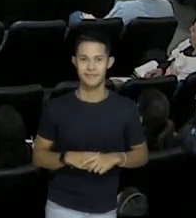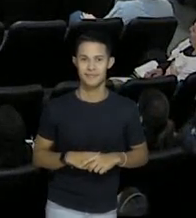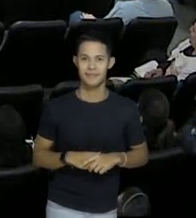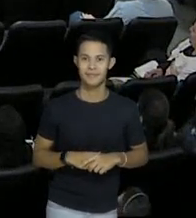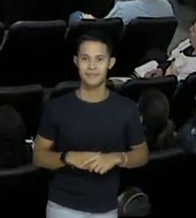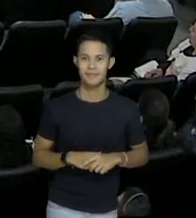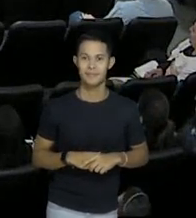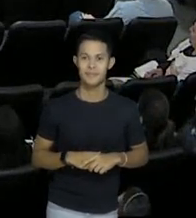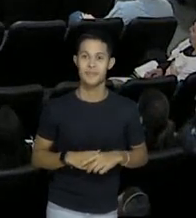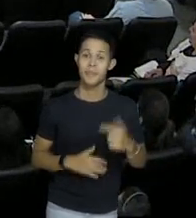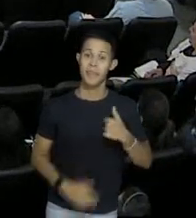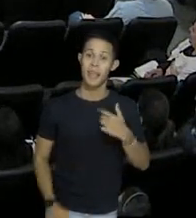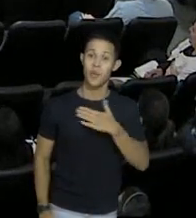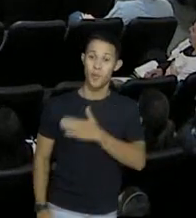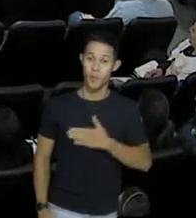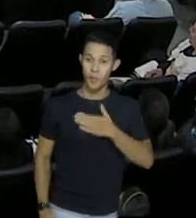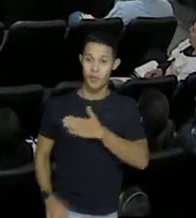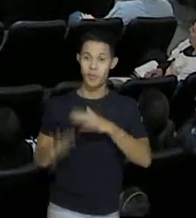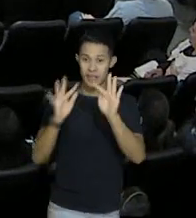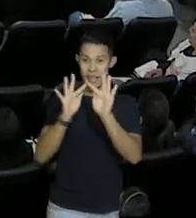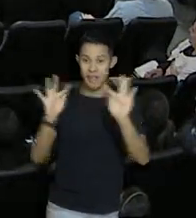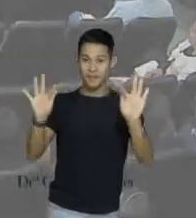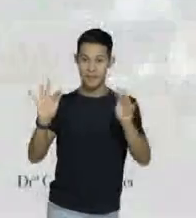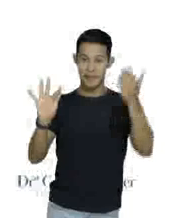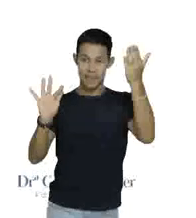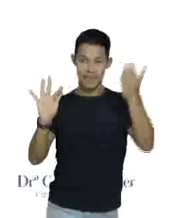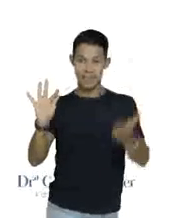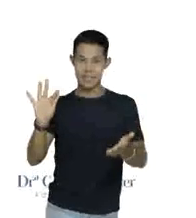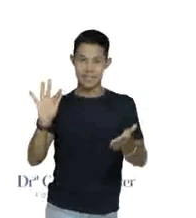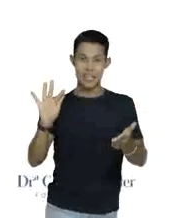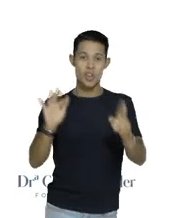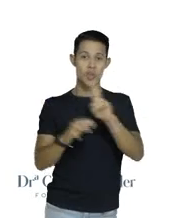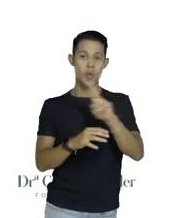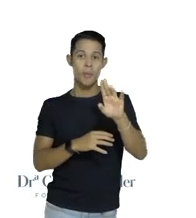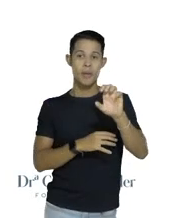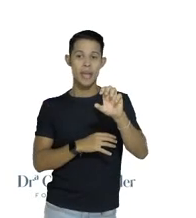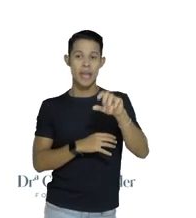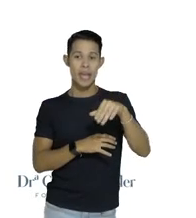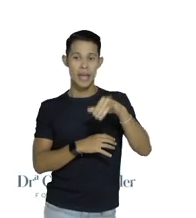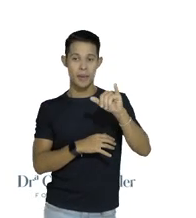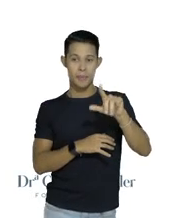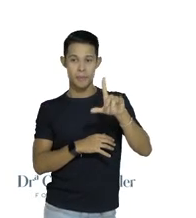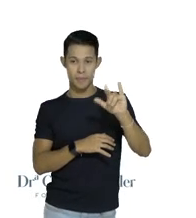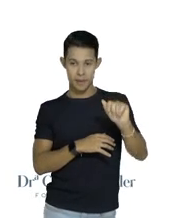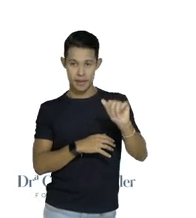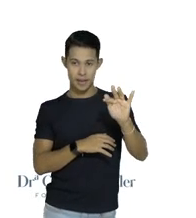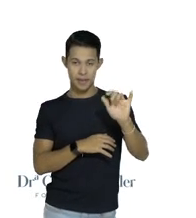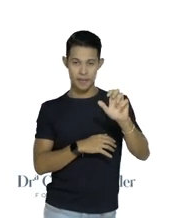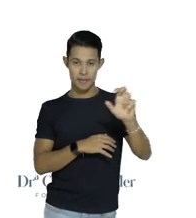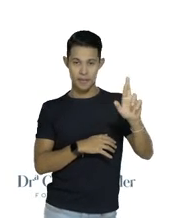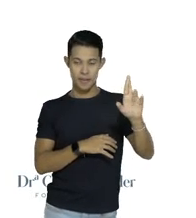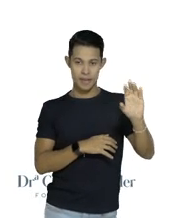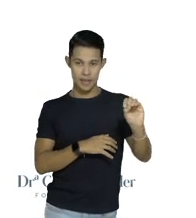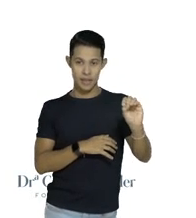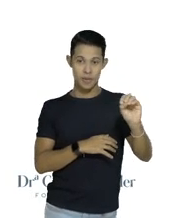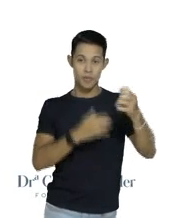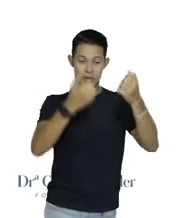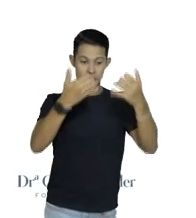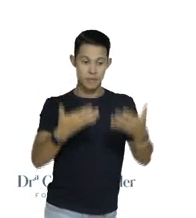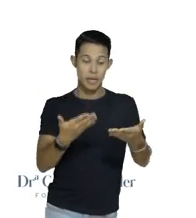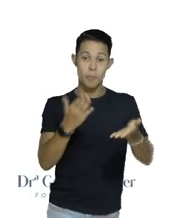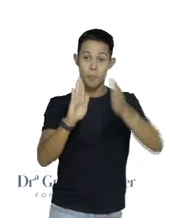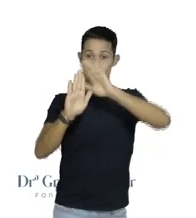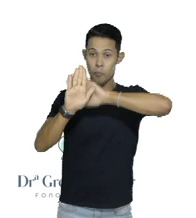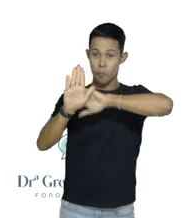Então, eu gosto muito dessa frase da nossa eterna Emília Ferreiro, que diz que por trás da mão que pega o lápis, dos olhos